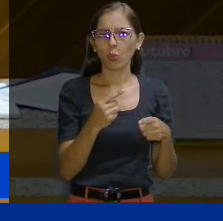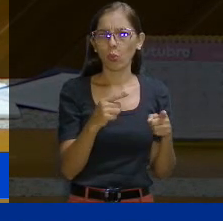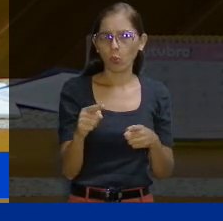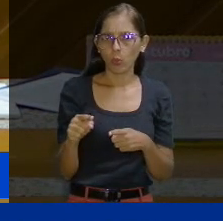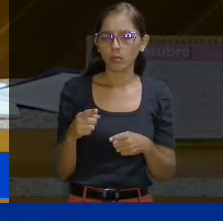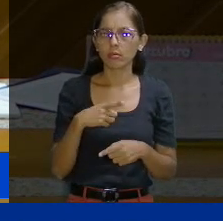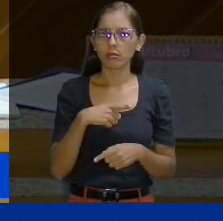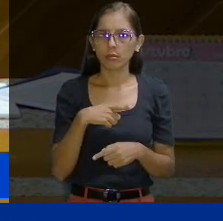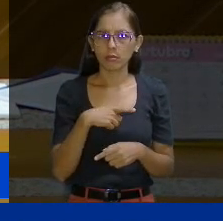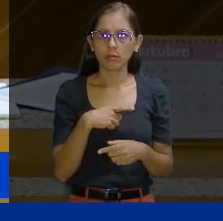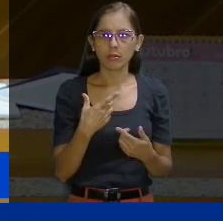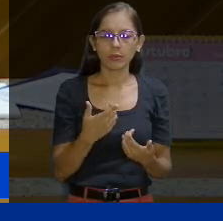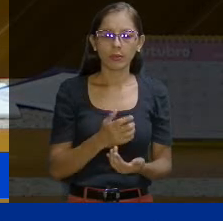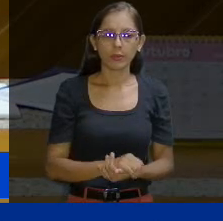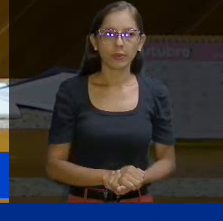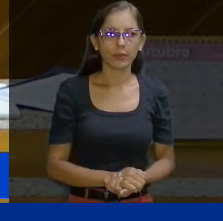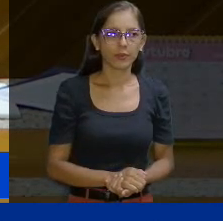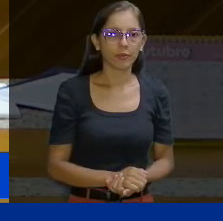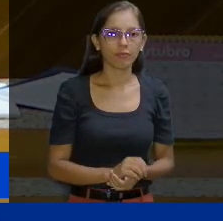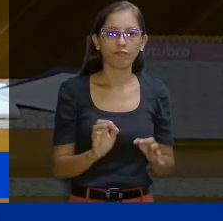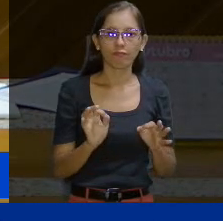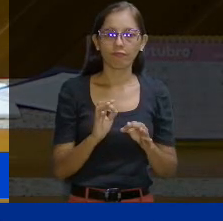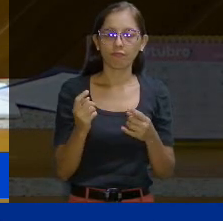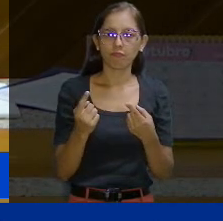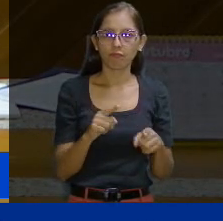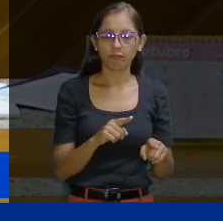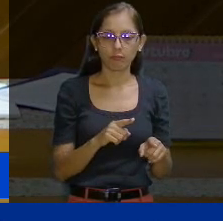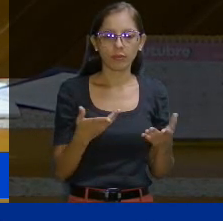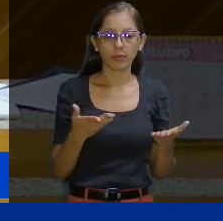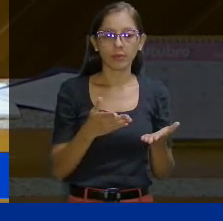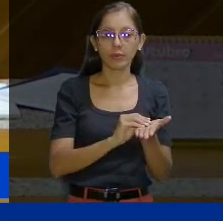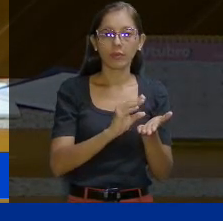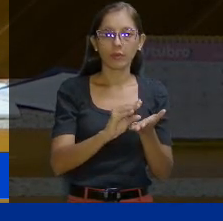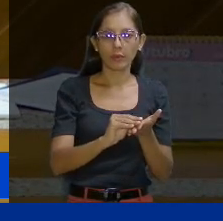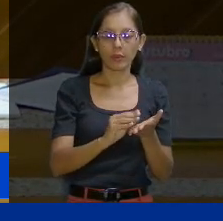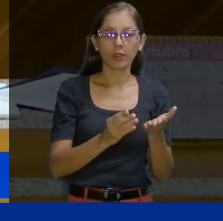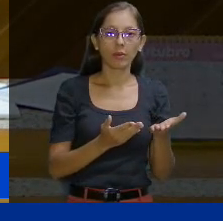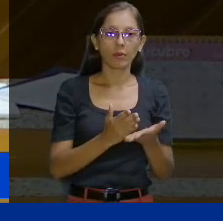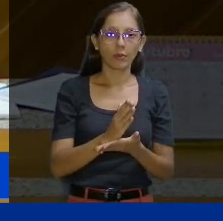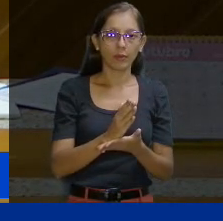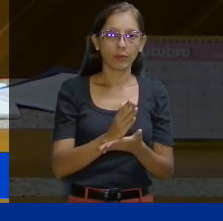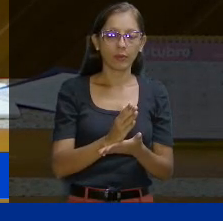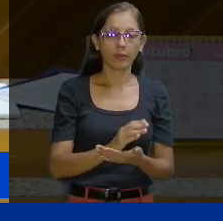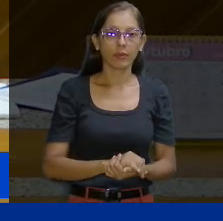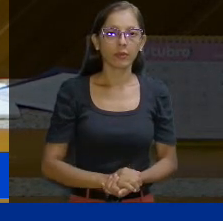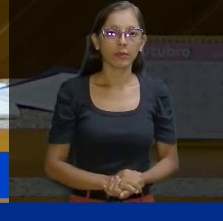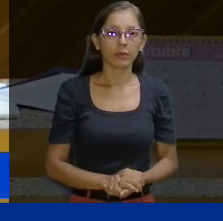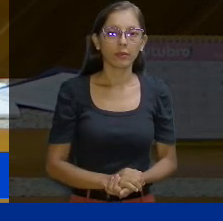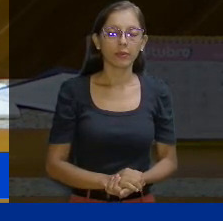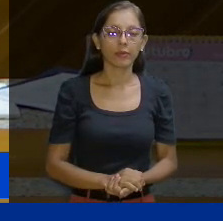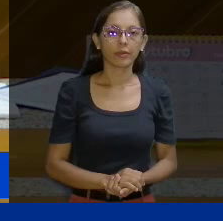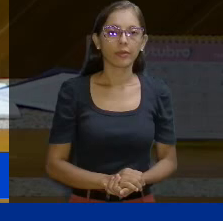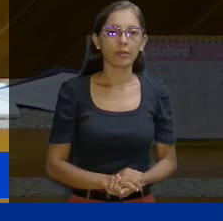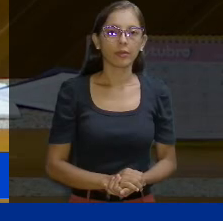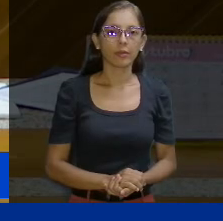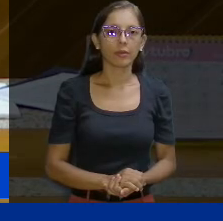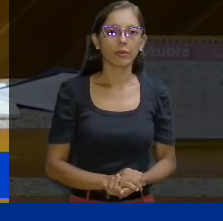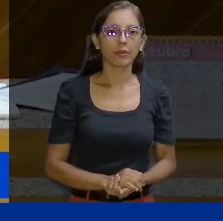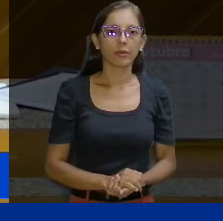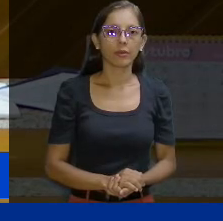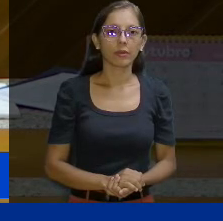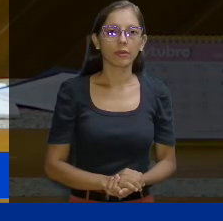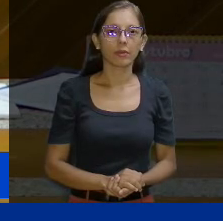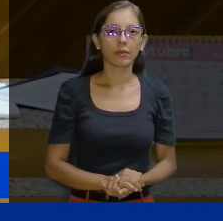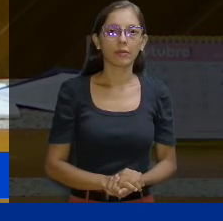quanto à aprovação. Na Não barra havendo, inferior, declaro a 27ª sessão aprovada. judiciária. Perdão, administrativa ordinária.